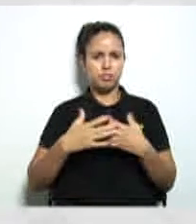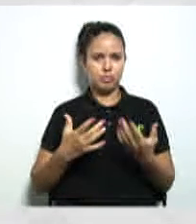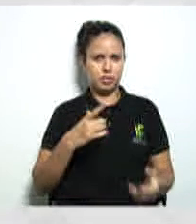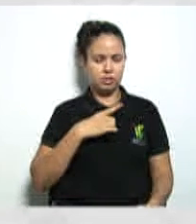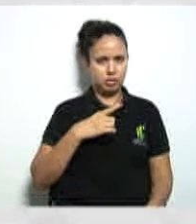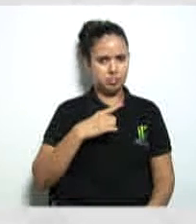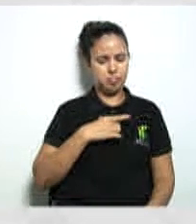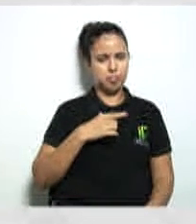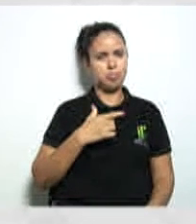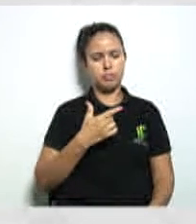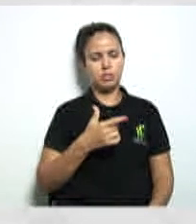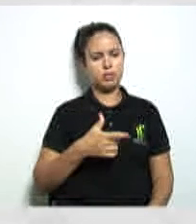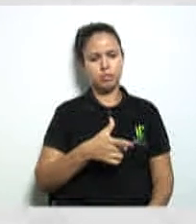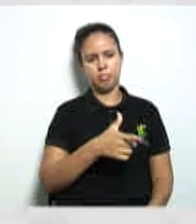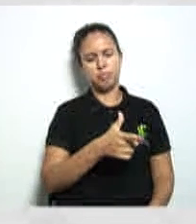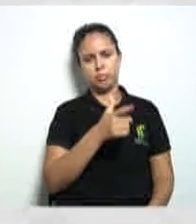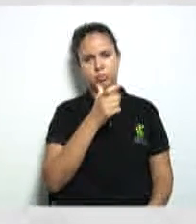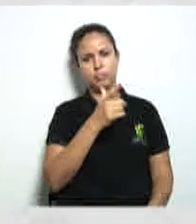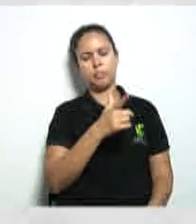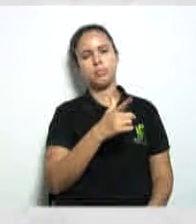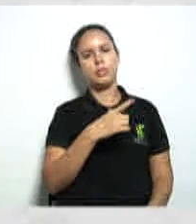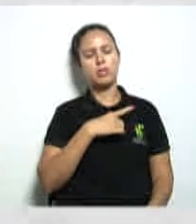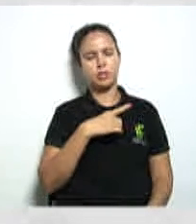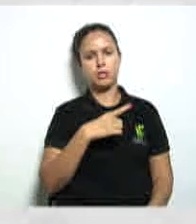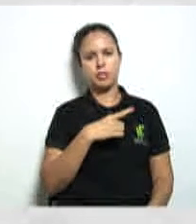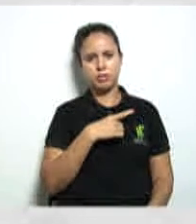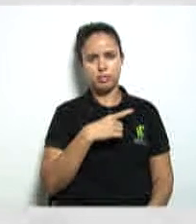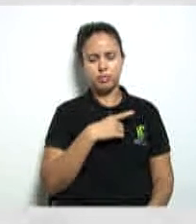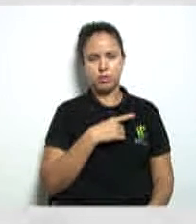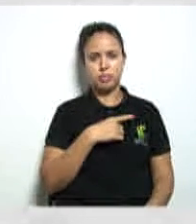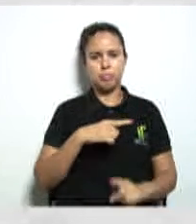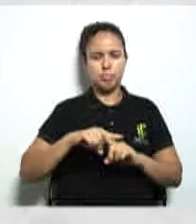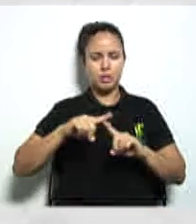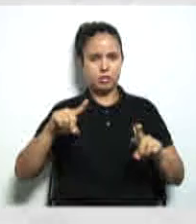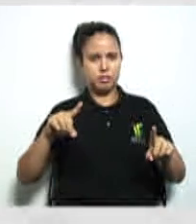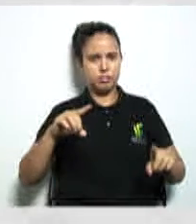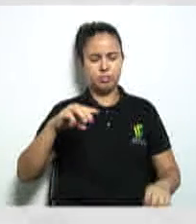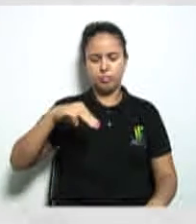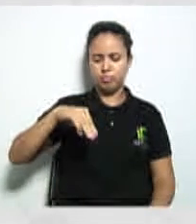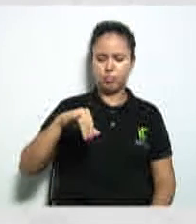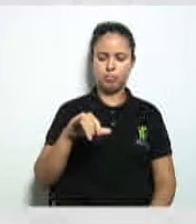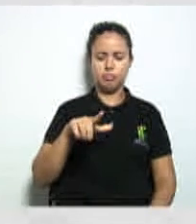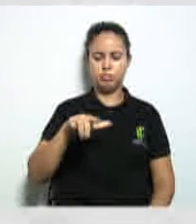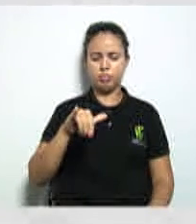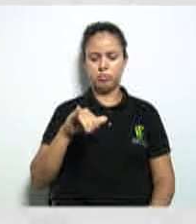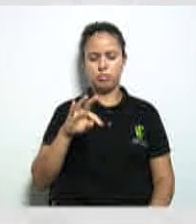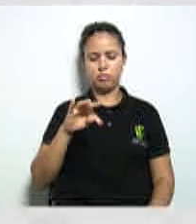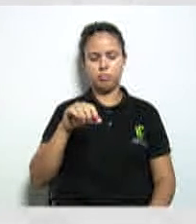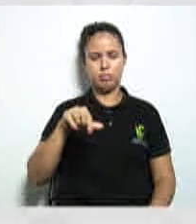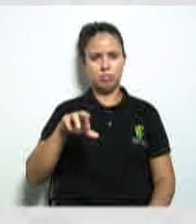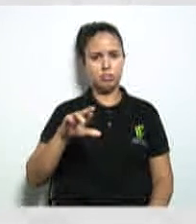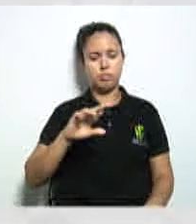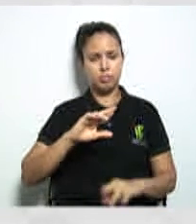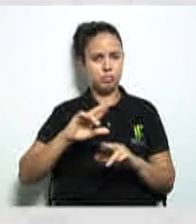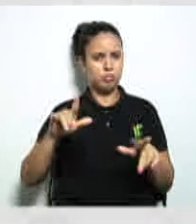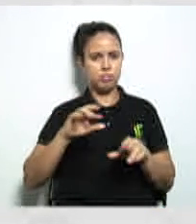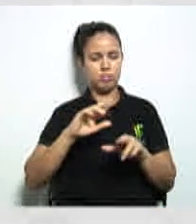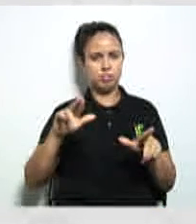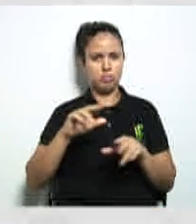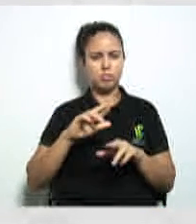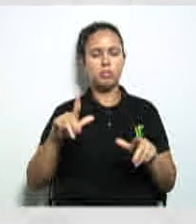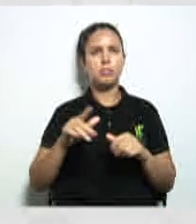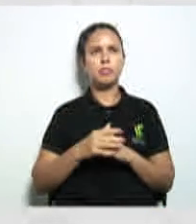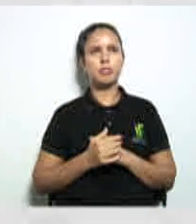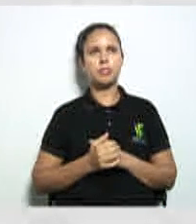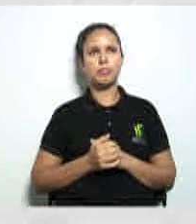serem armados, dá uma certa equiparação, mas não é a militar, tá, gente? É outro grupo de pessoas, mas é daí que vem a